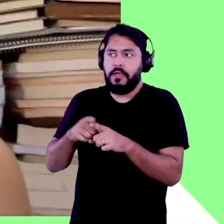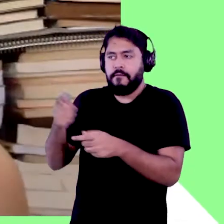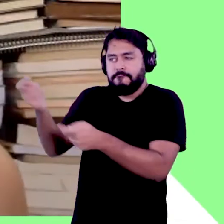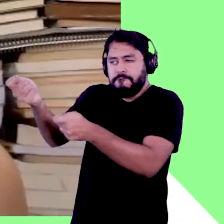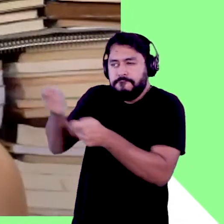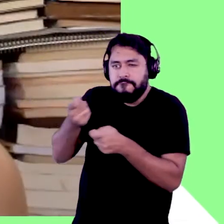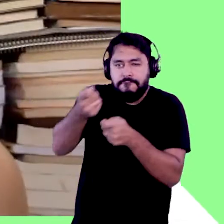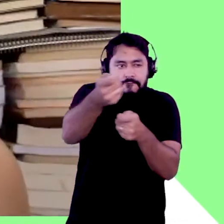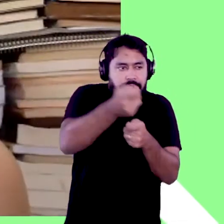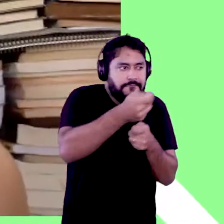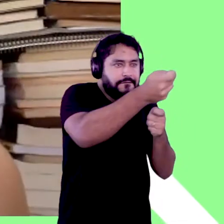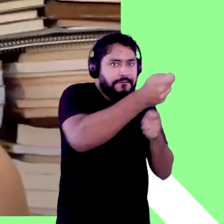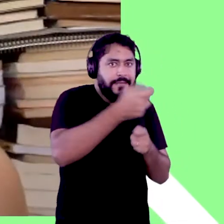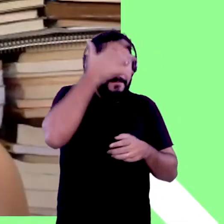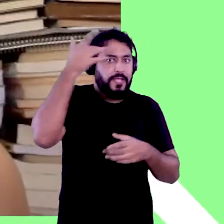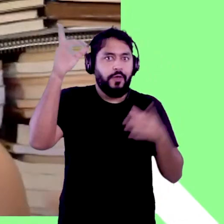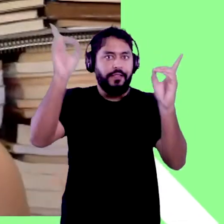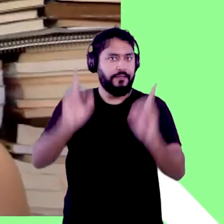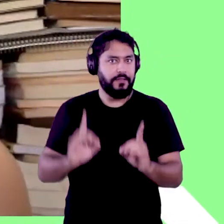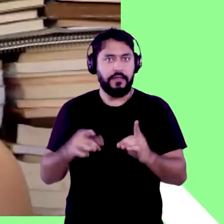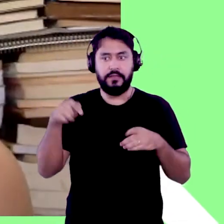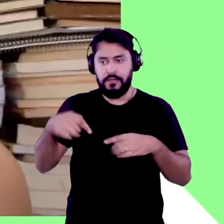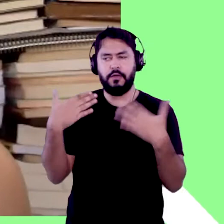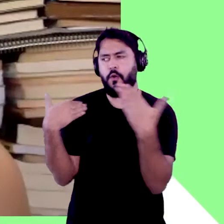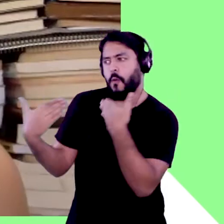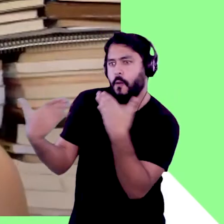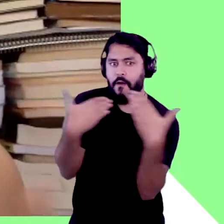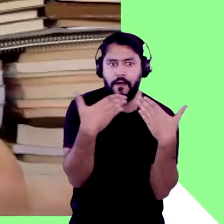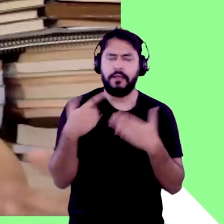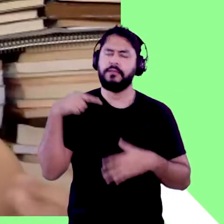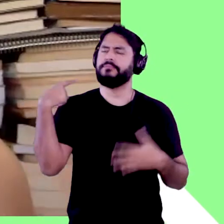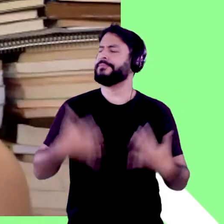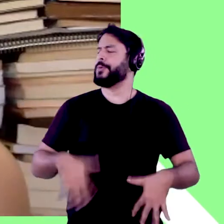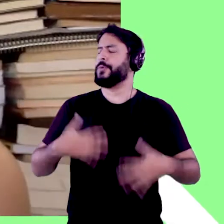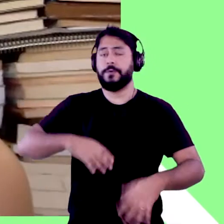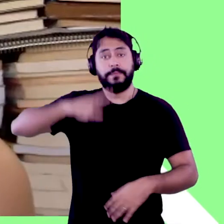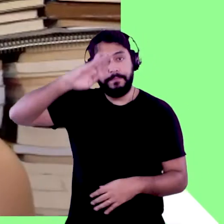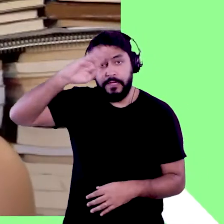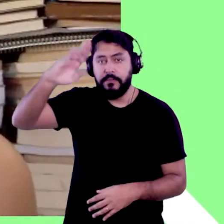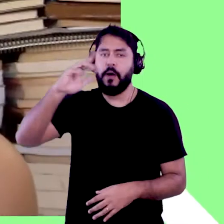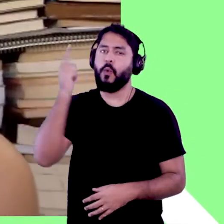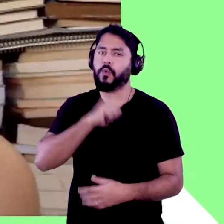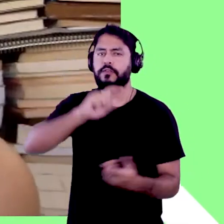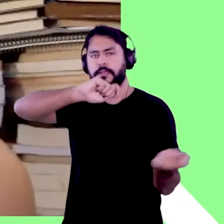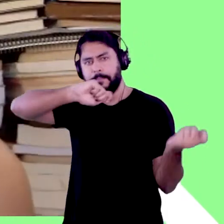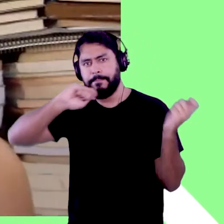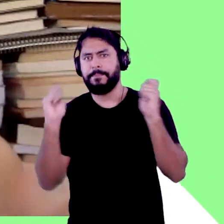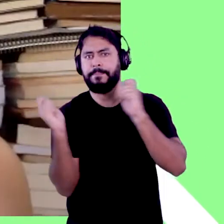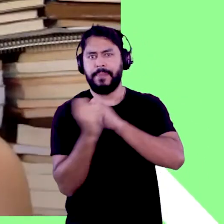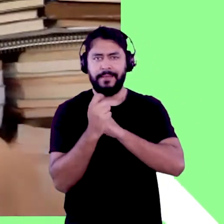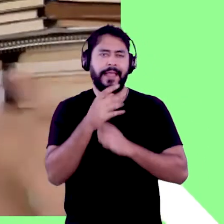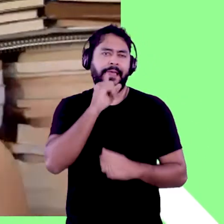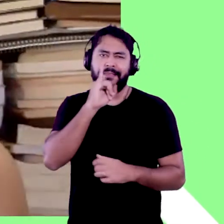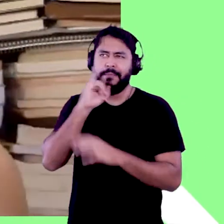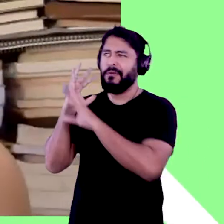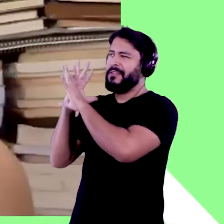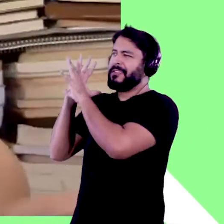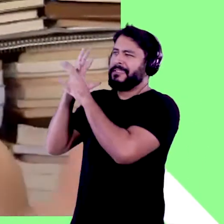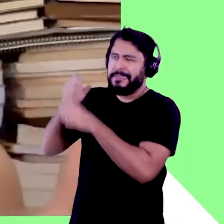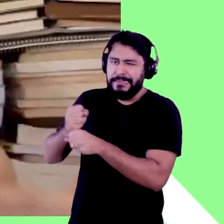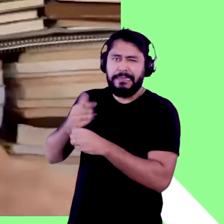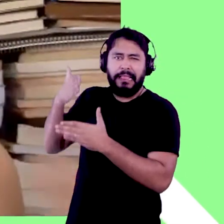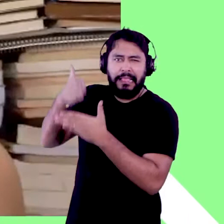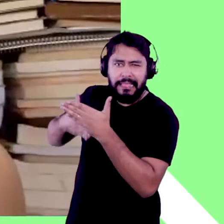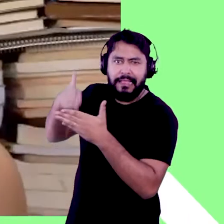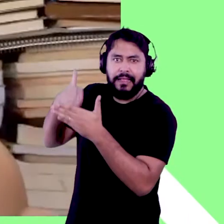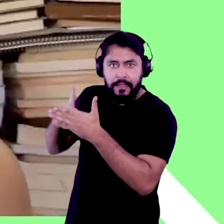essa conversa é essencial para a gente realmente conseguir redesenhar processos antigos com novas fórmulas